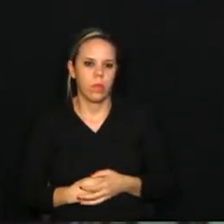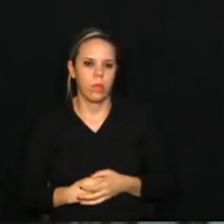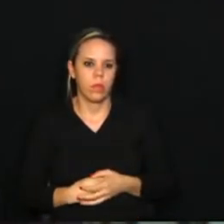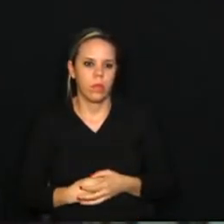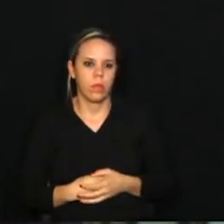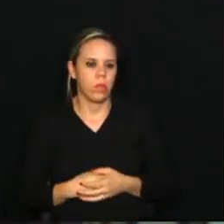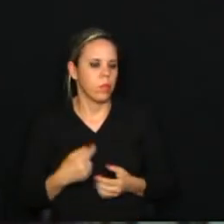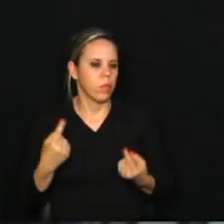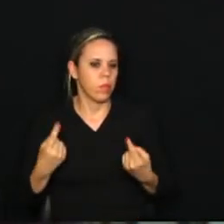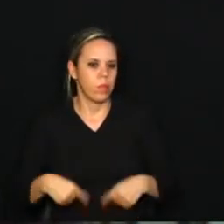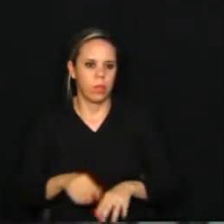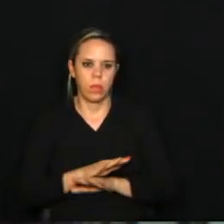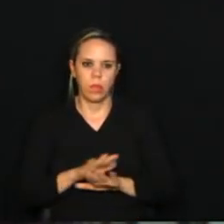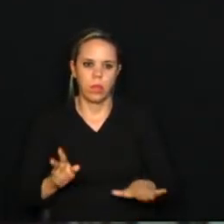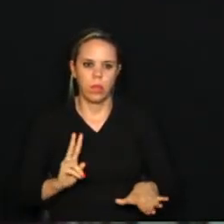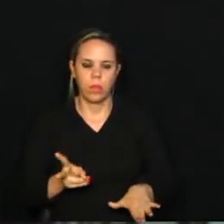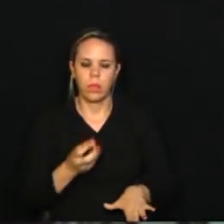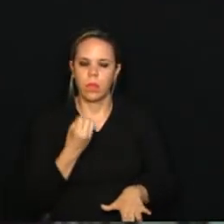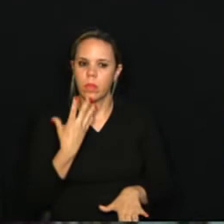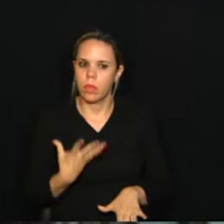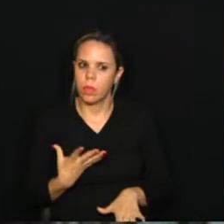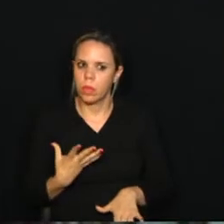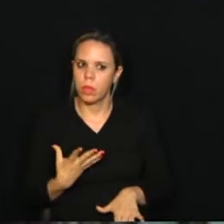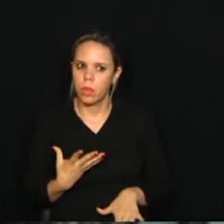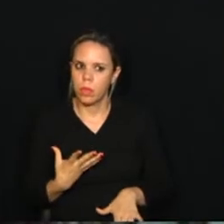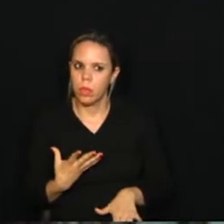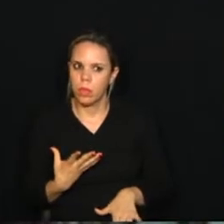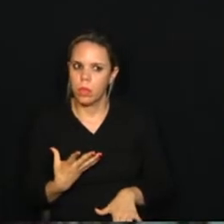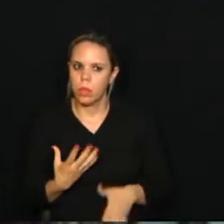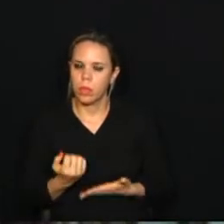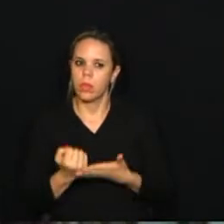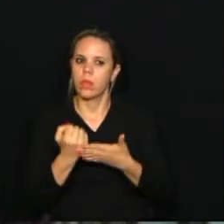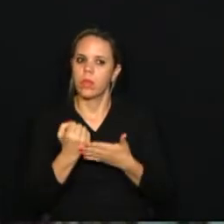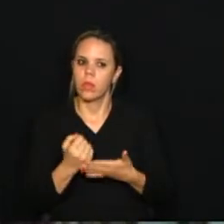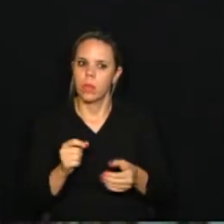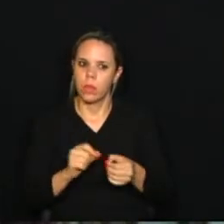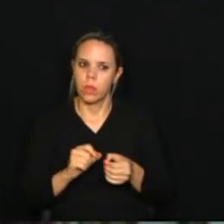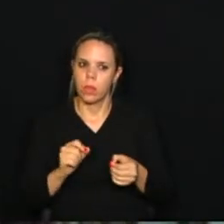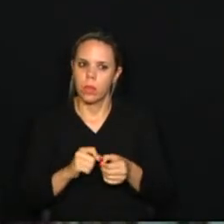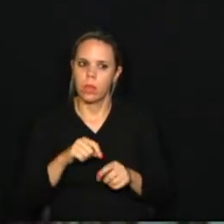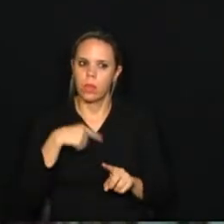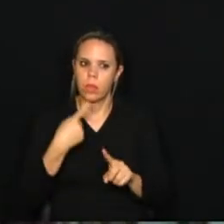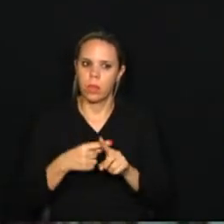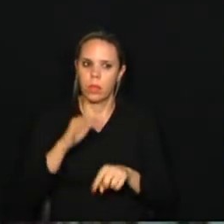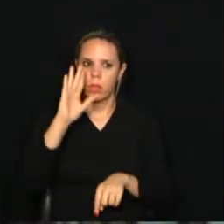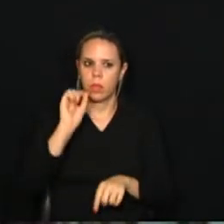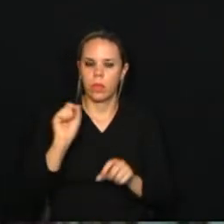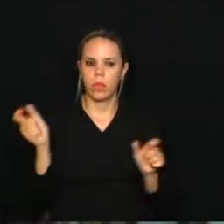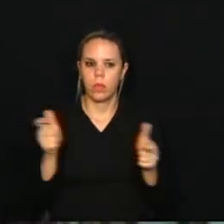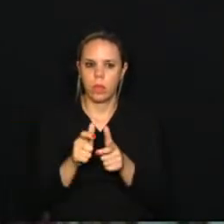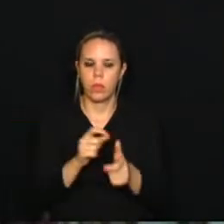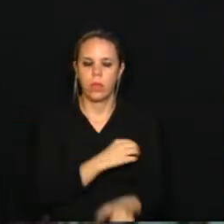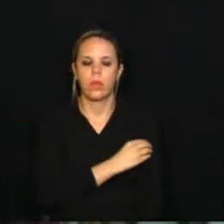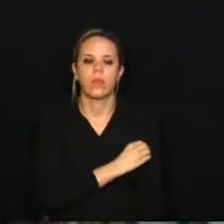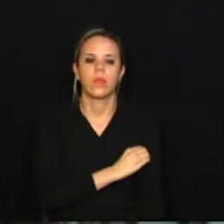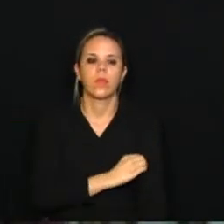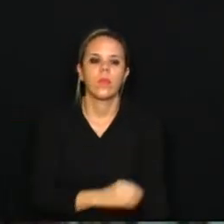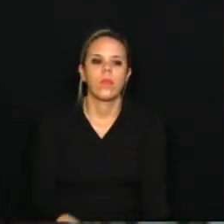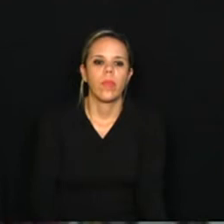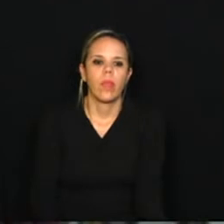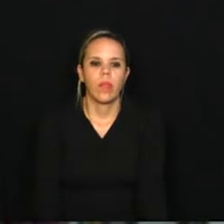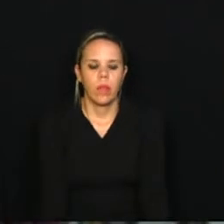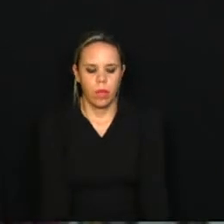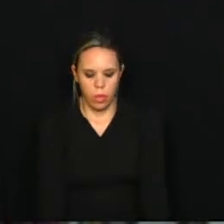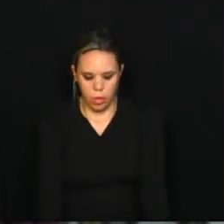nada contra, né? Sempre é bom fazer a mais do que a menos, né?